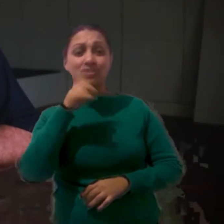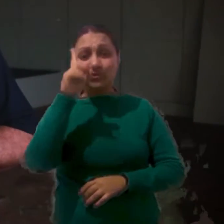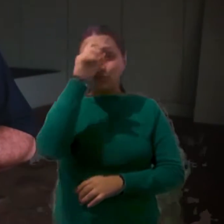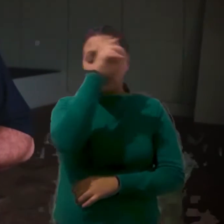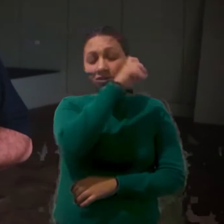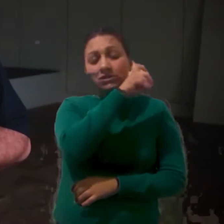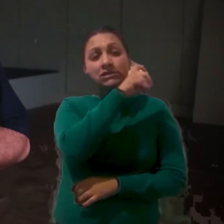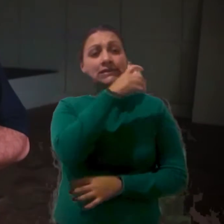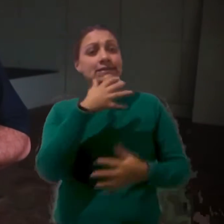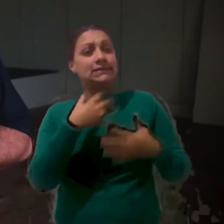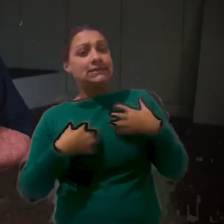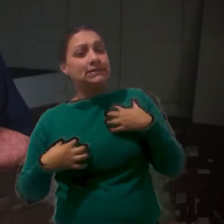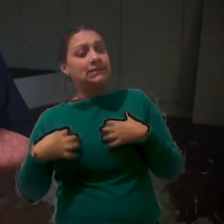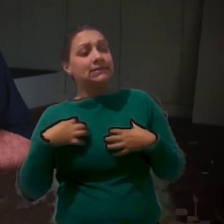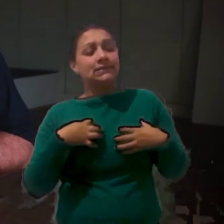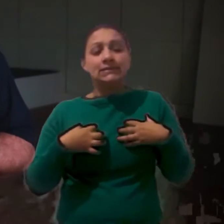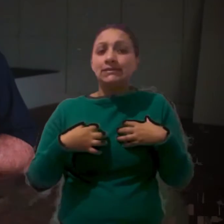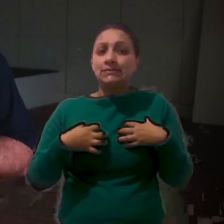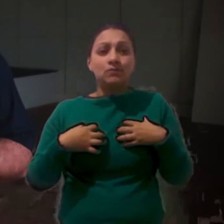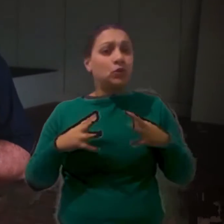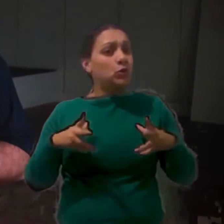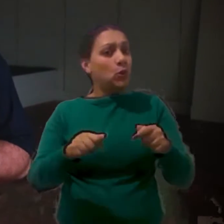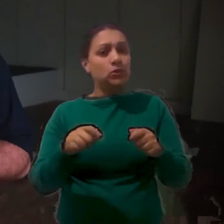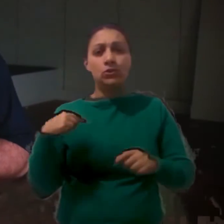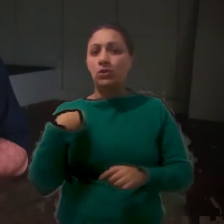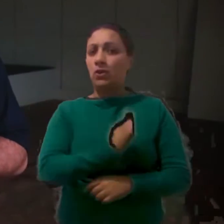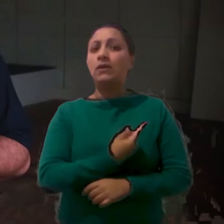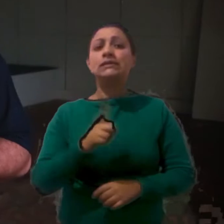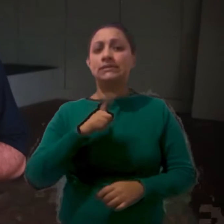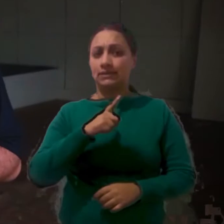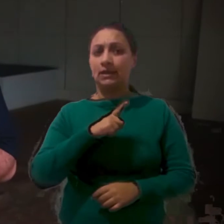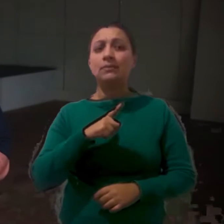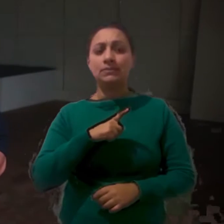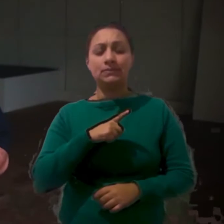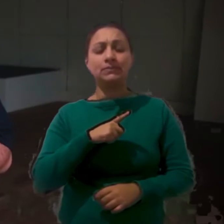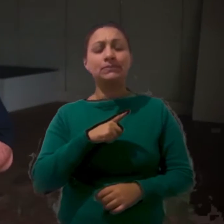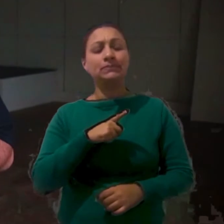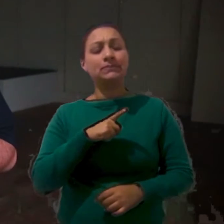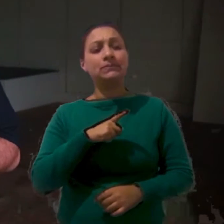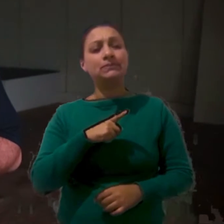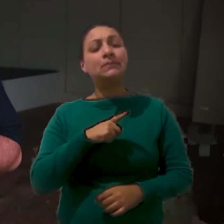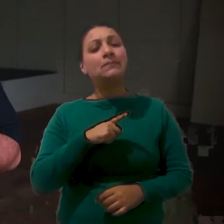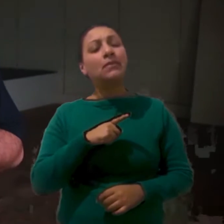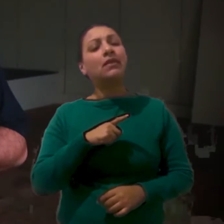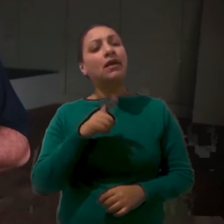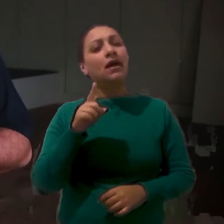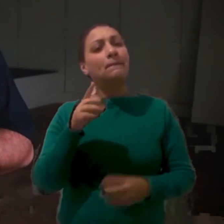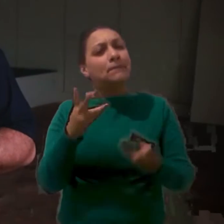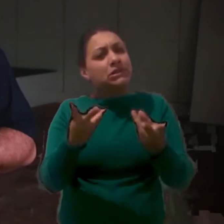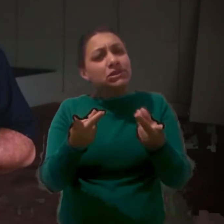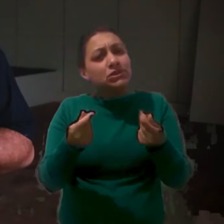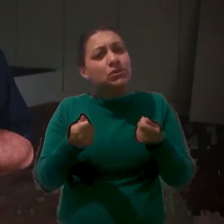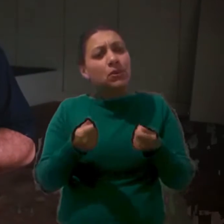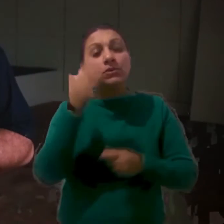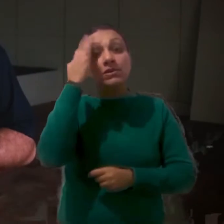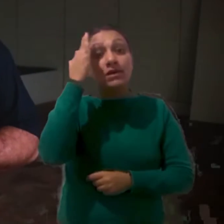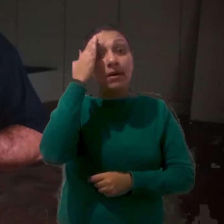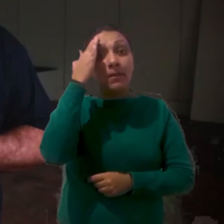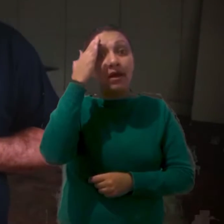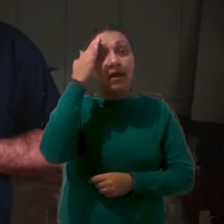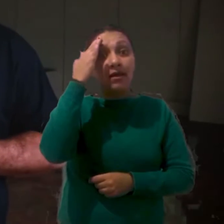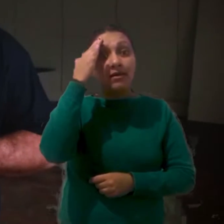difíceis momentos complicados que todos nós enfrentamos os vales da vida e é muito precioso